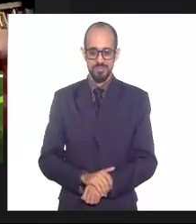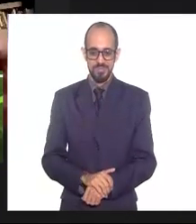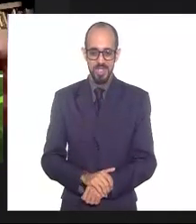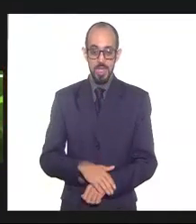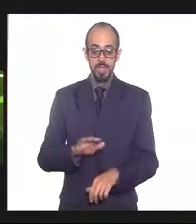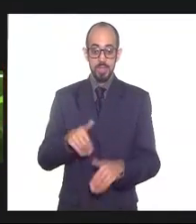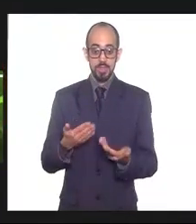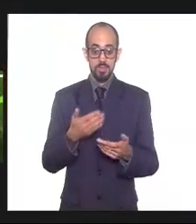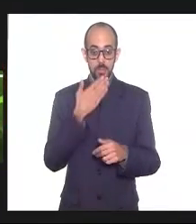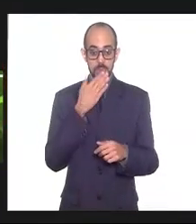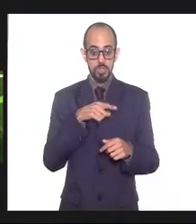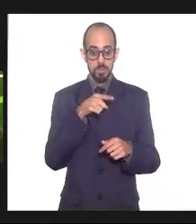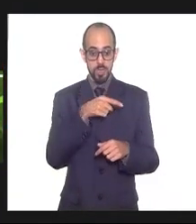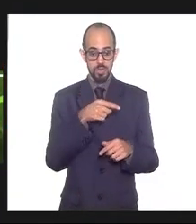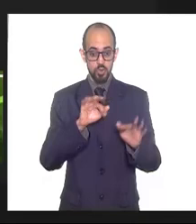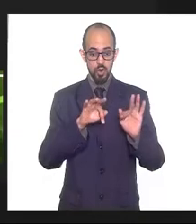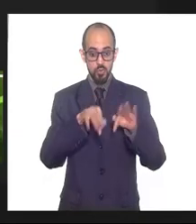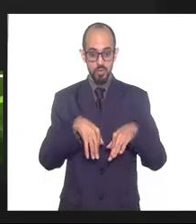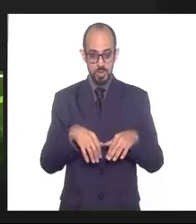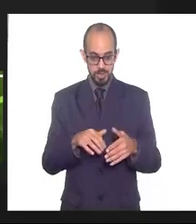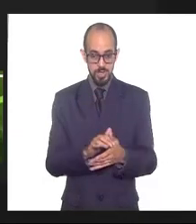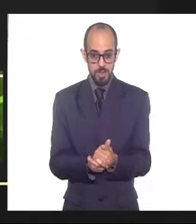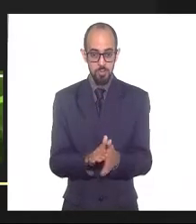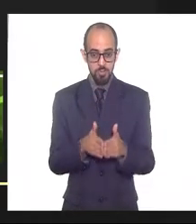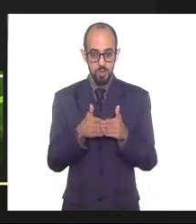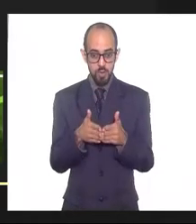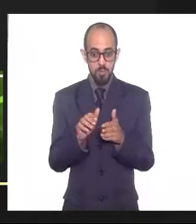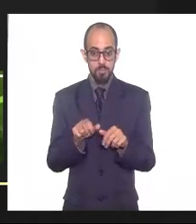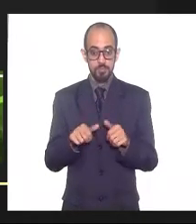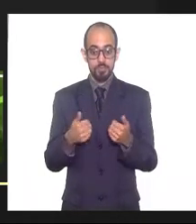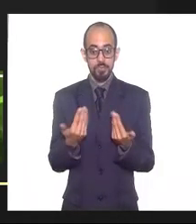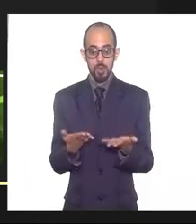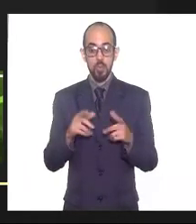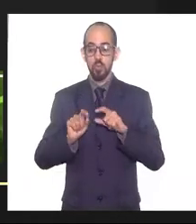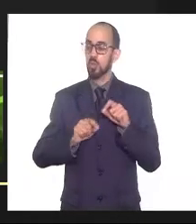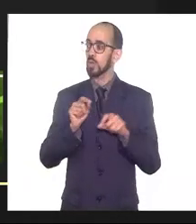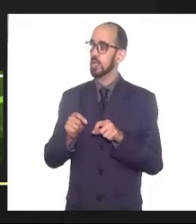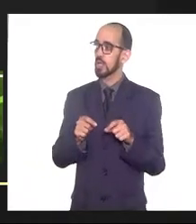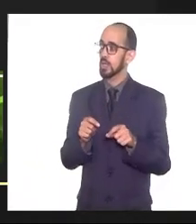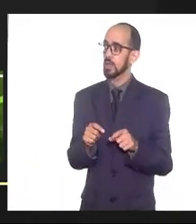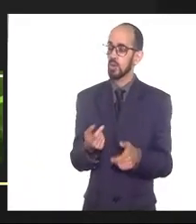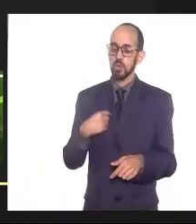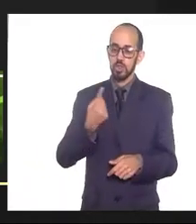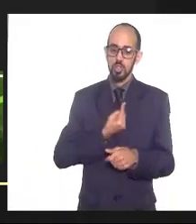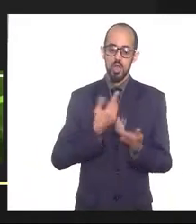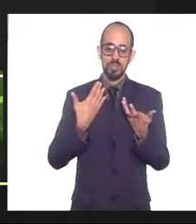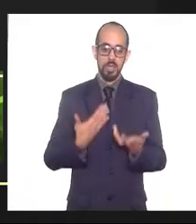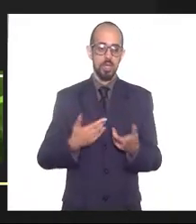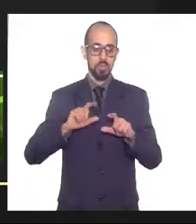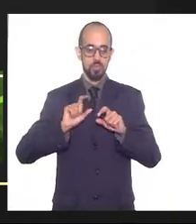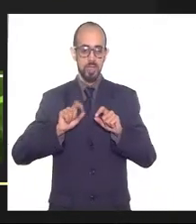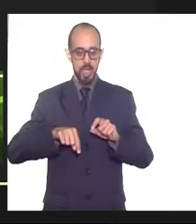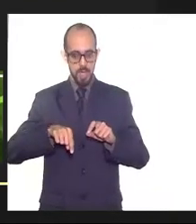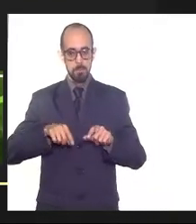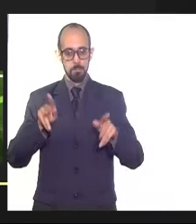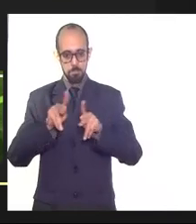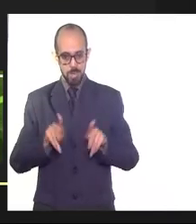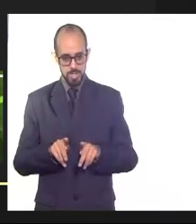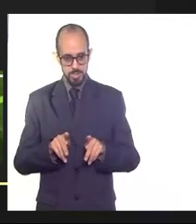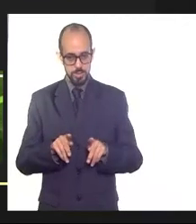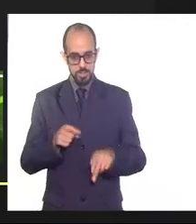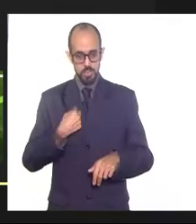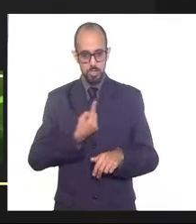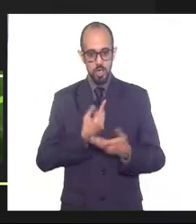só para o senhor concluir, por favor. Sim. Mas é isso. O que a gente quer é paz. A gente quer